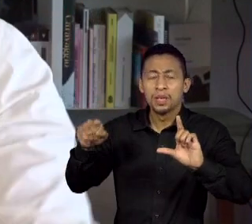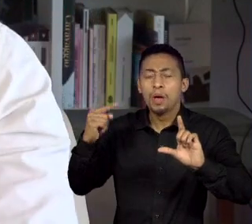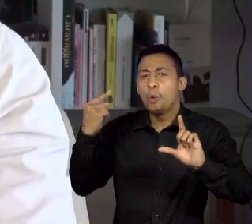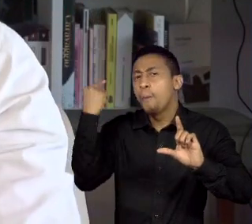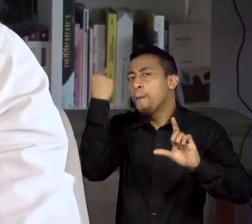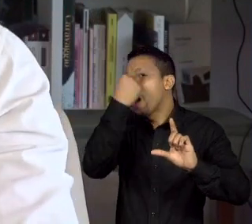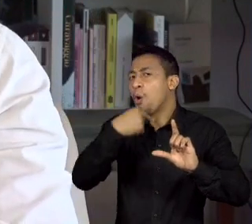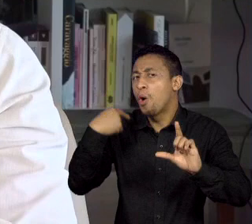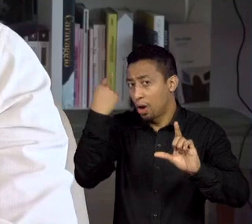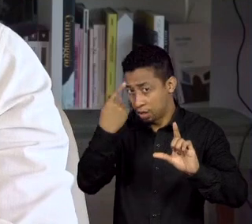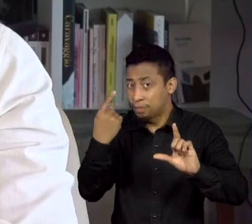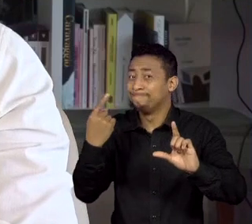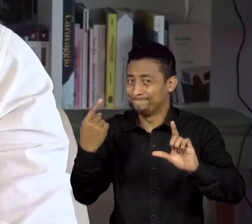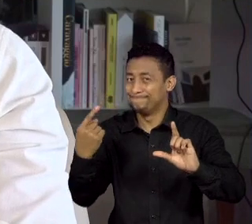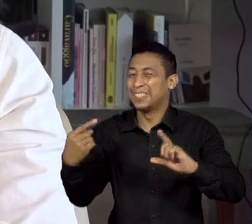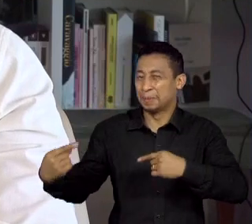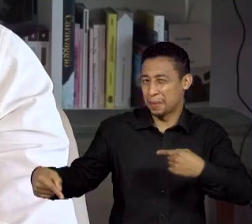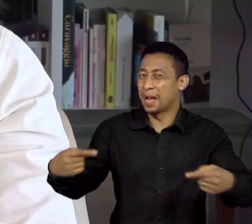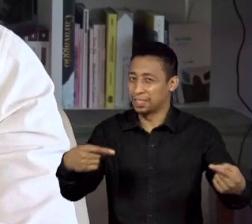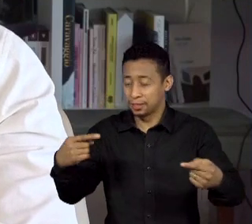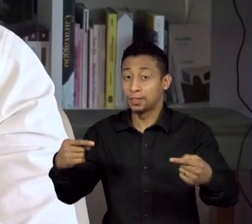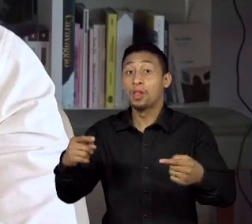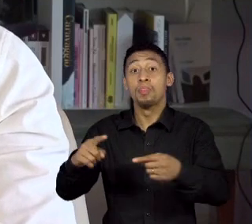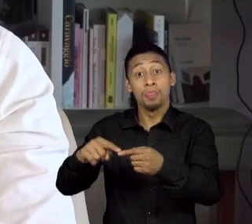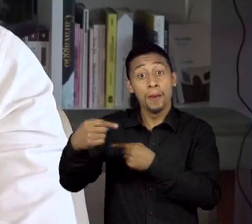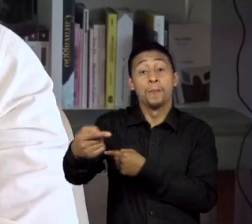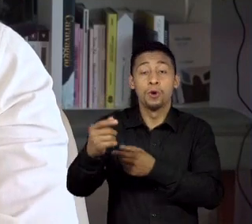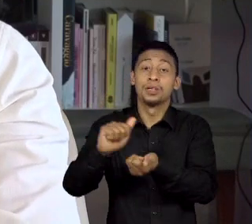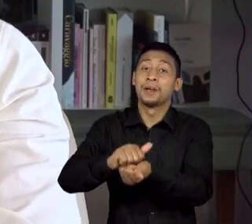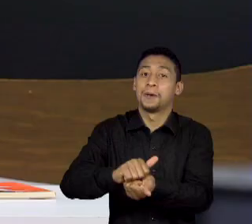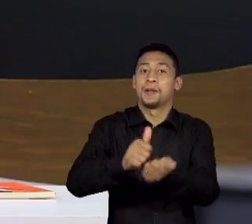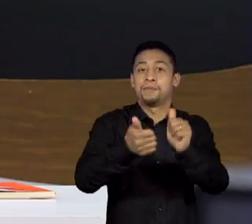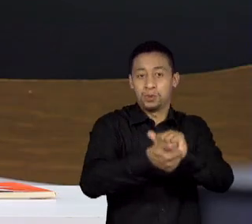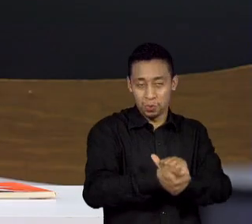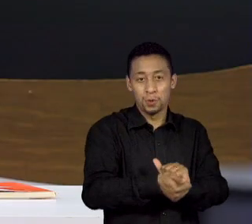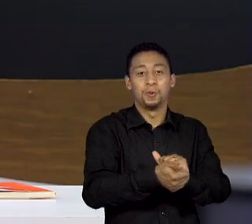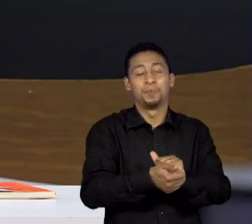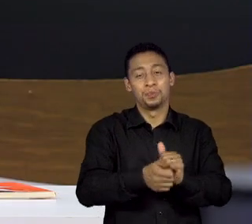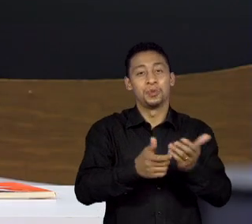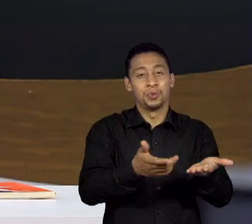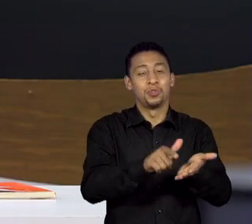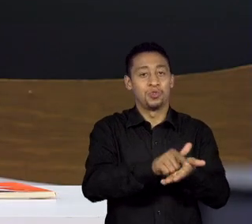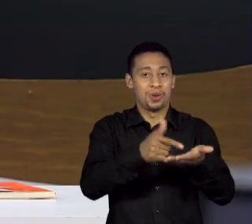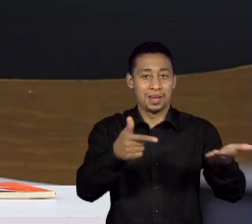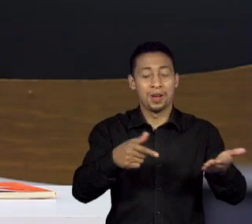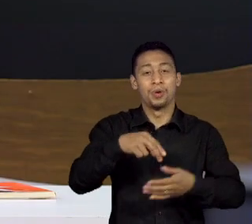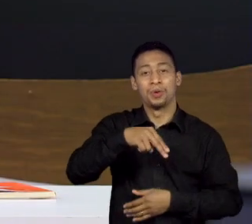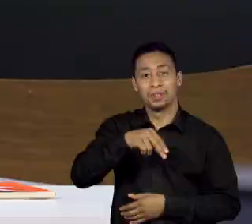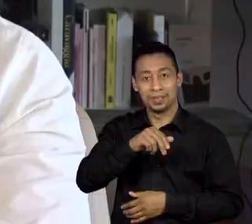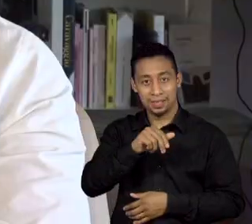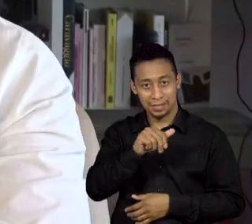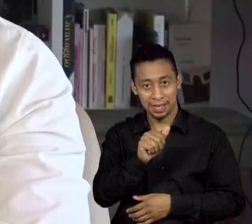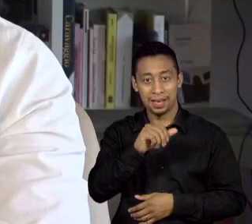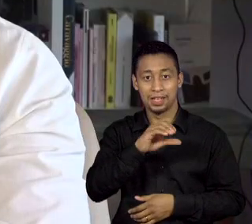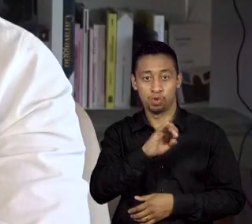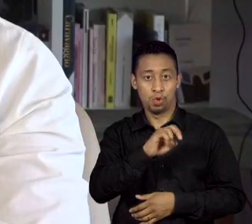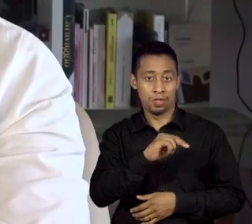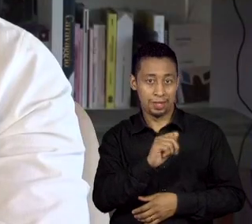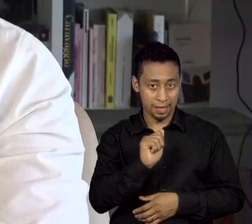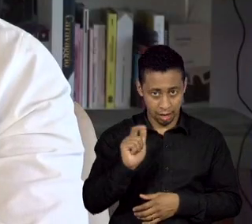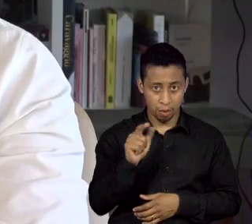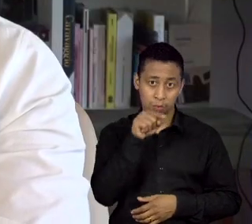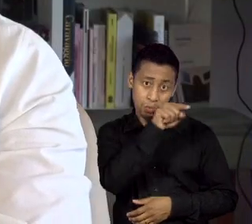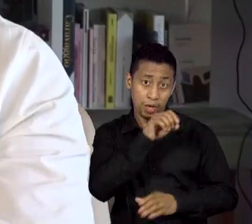outra, e ela foi modificada para o Jornal Nacional. Isso não era comum acontecer, normalmente você repetia a